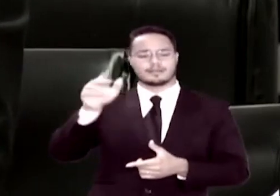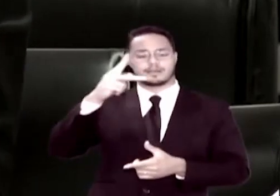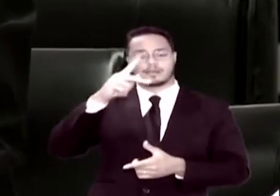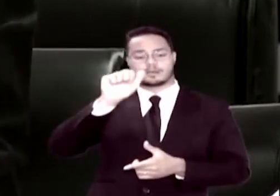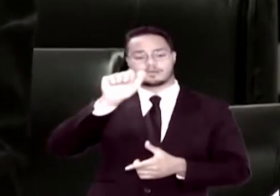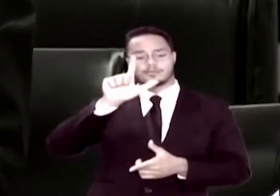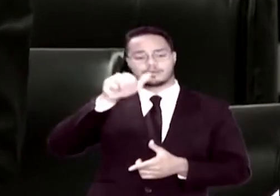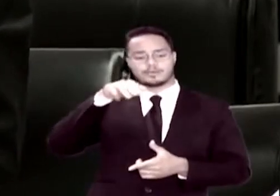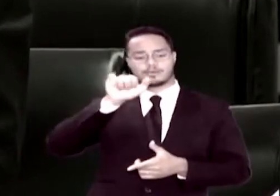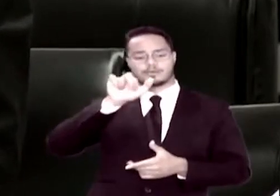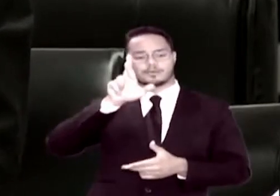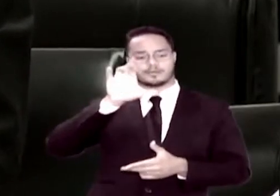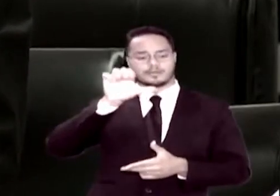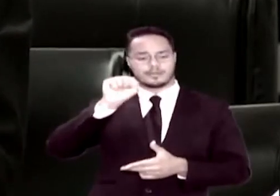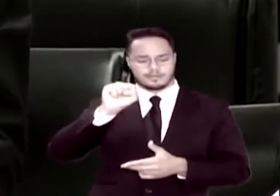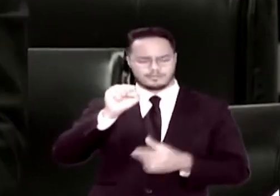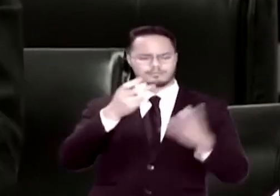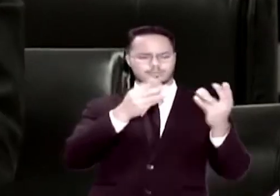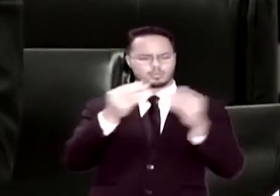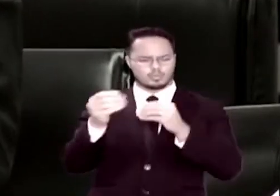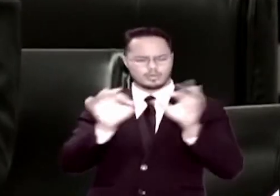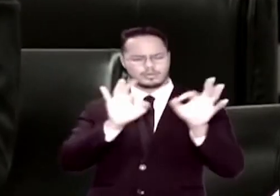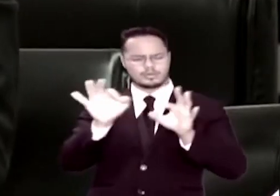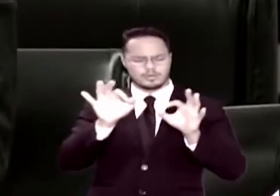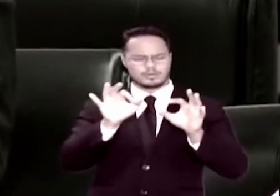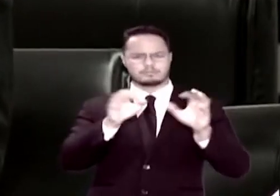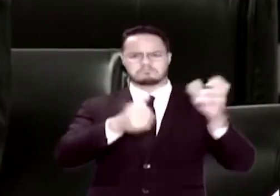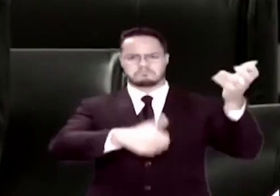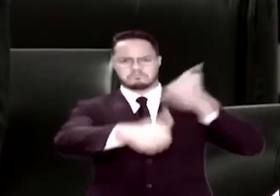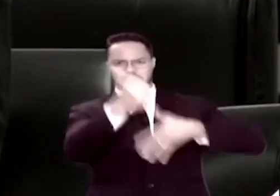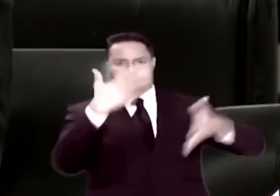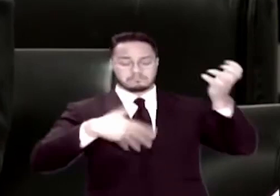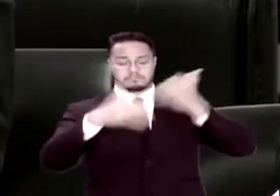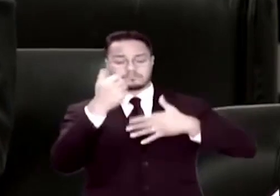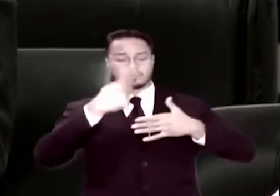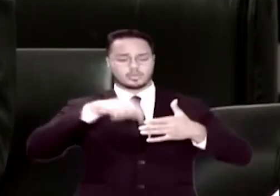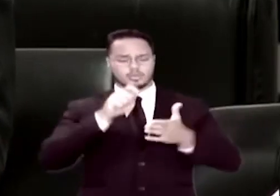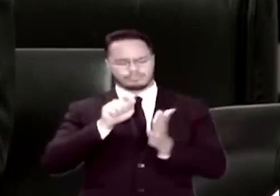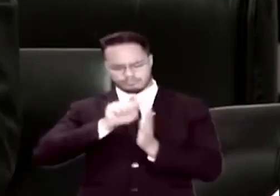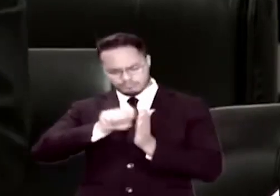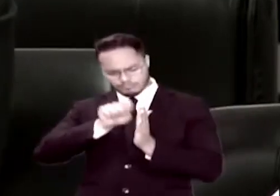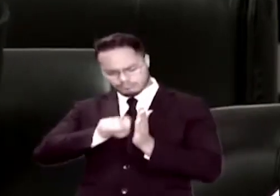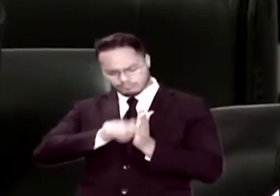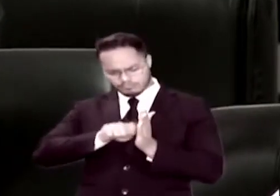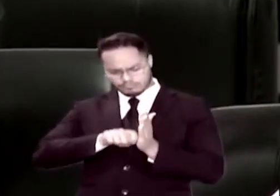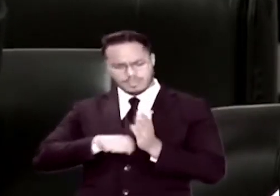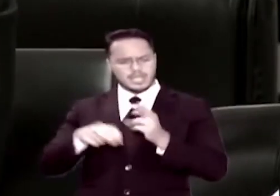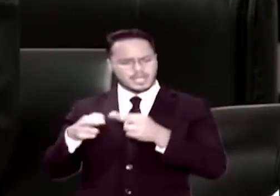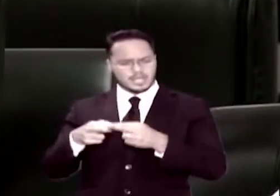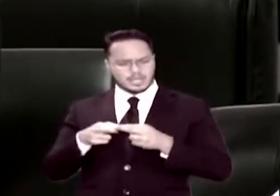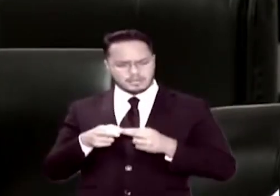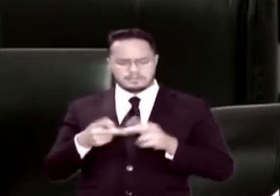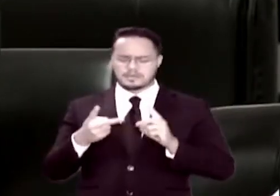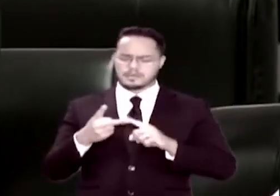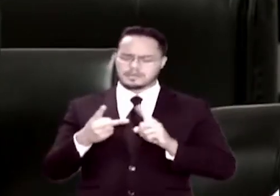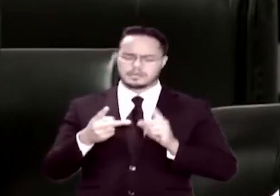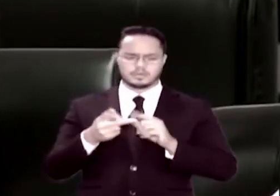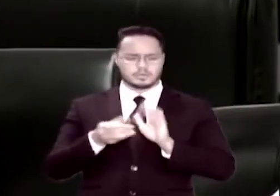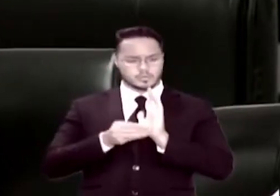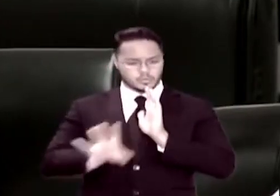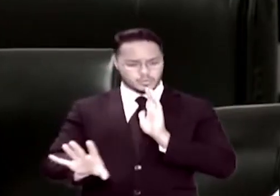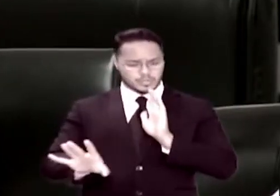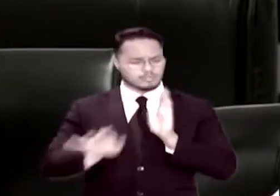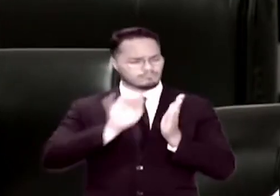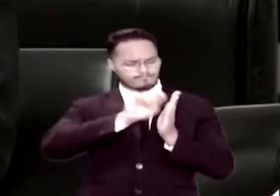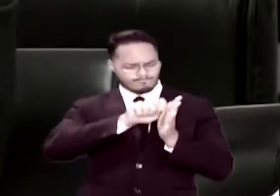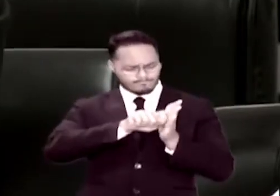delas nós já temos requerimentos e indicações mas mais uma vez elas